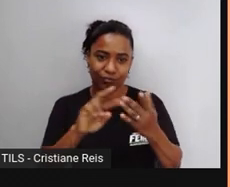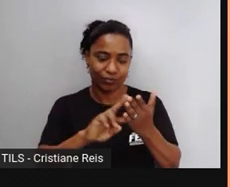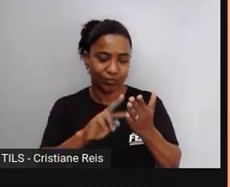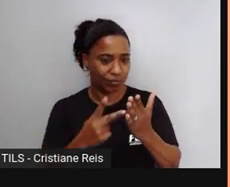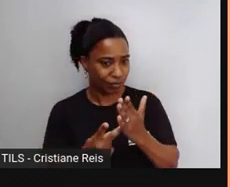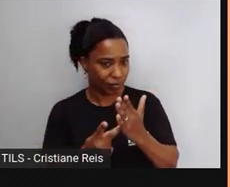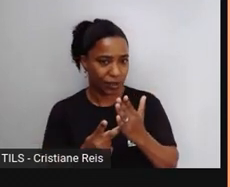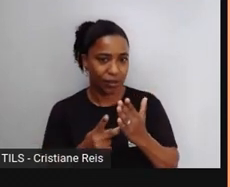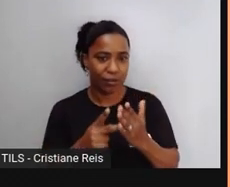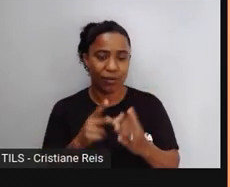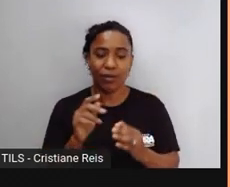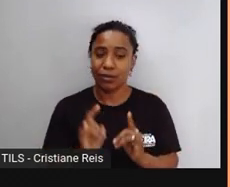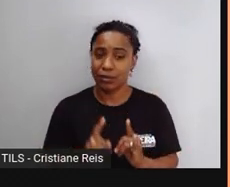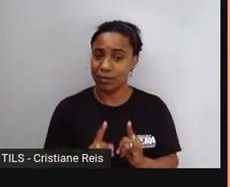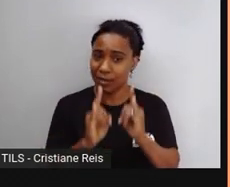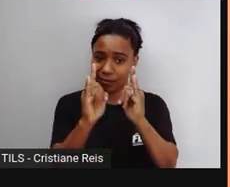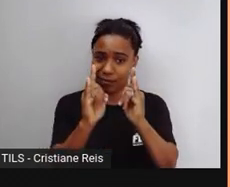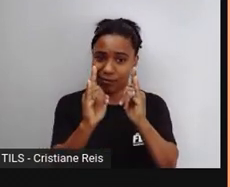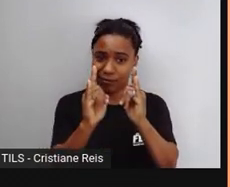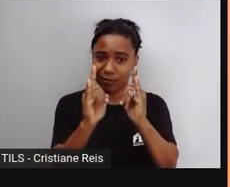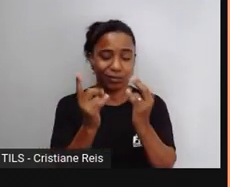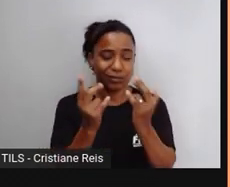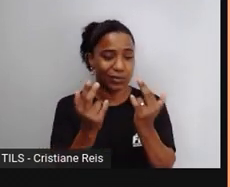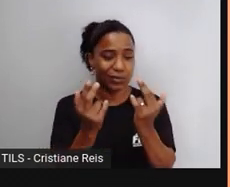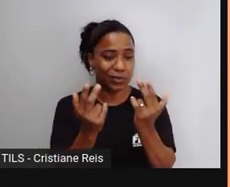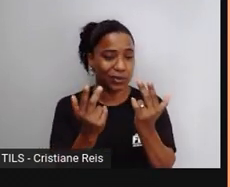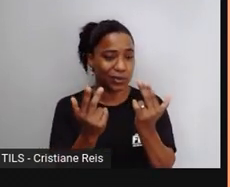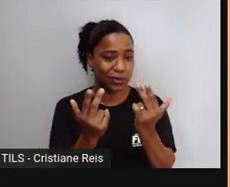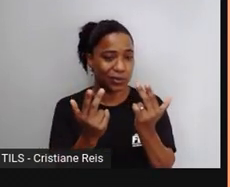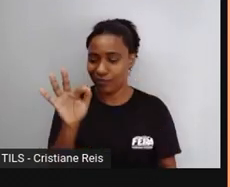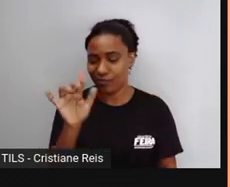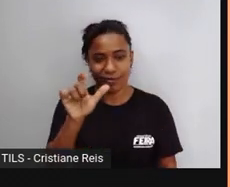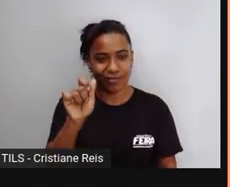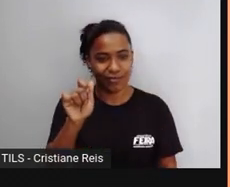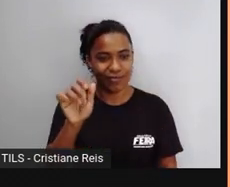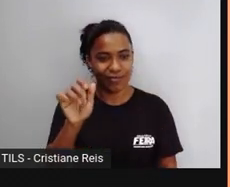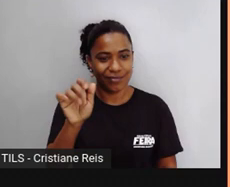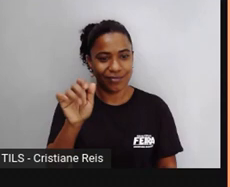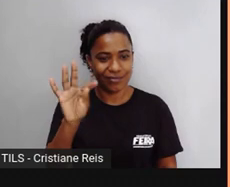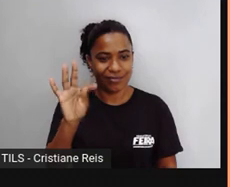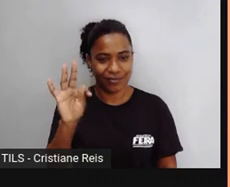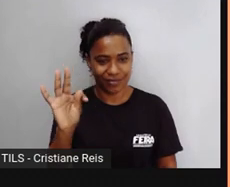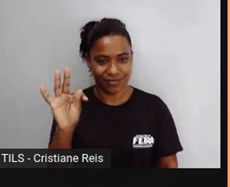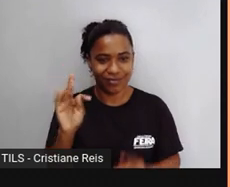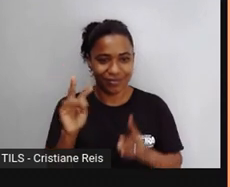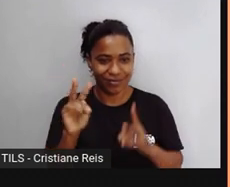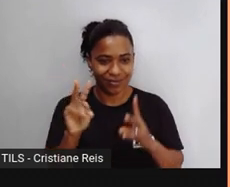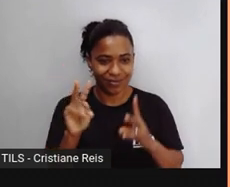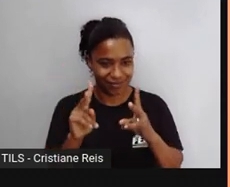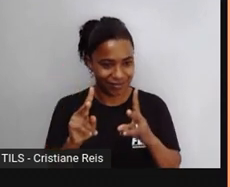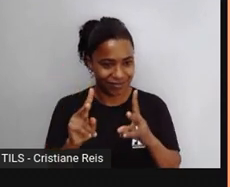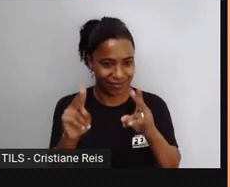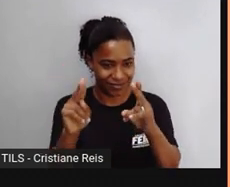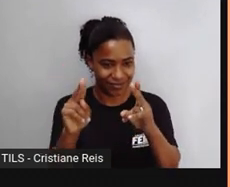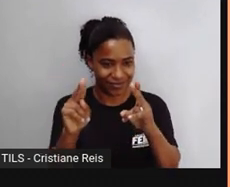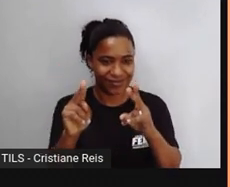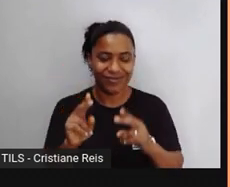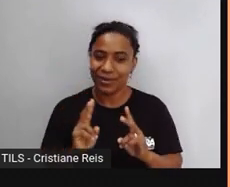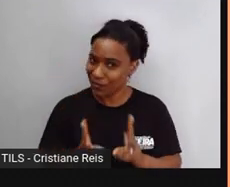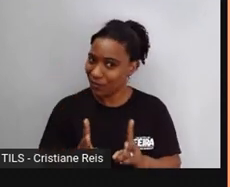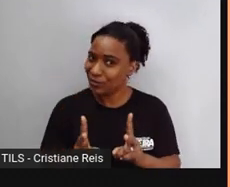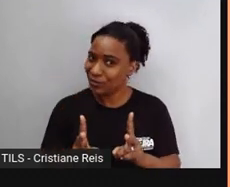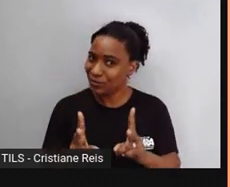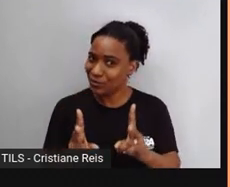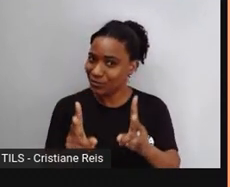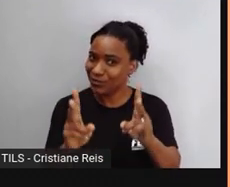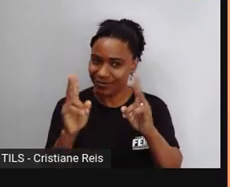termo do inglês britânico para apartamento. Ok, students? Let's go. Eu quero que vocês